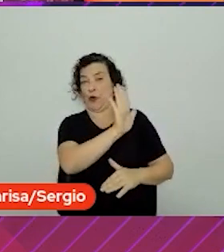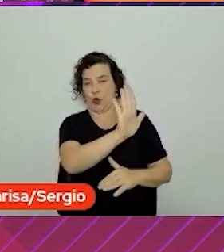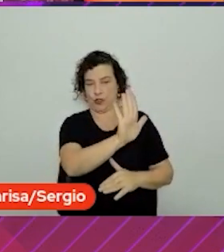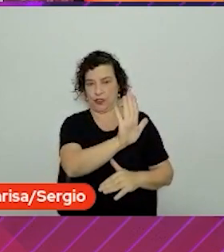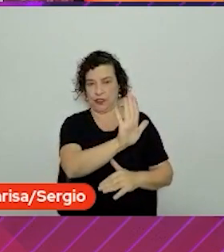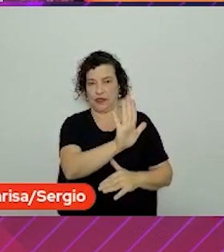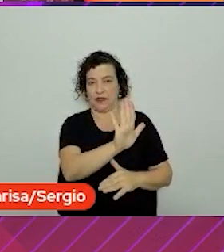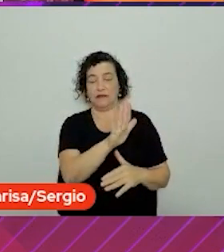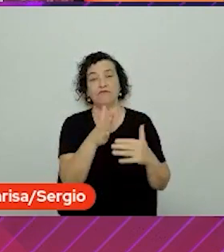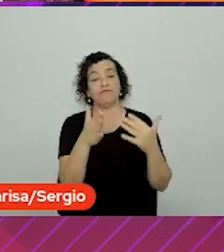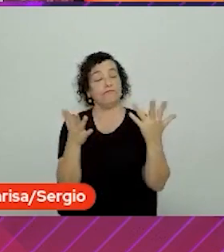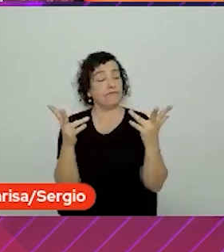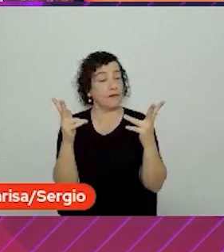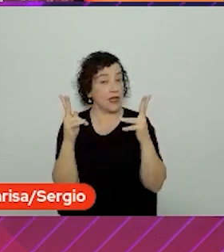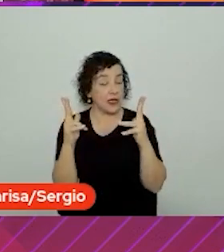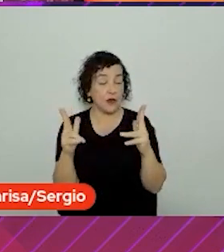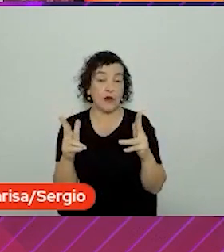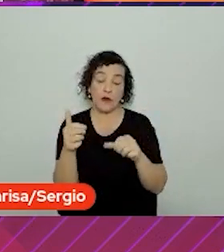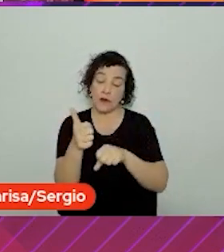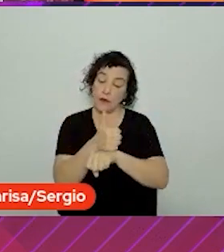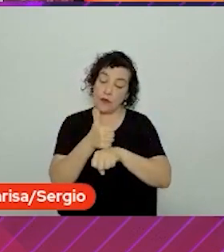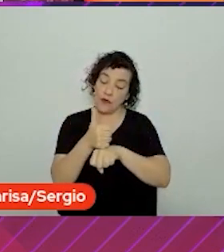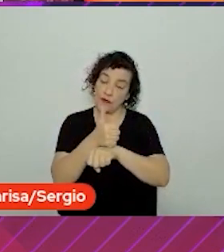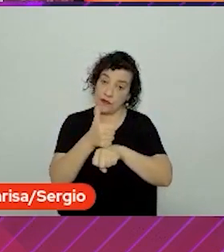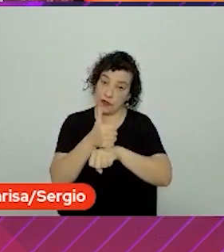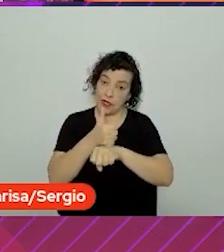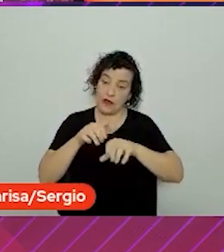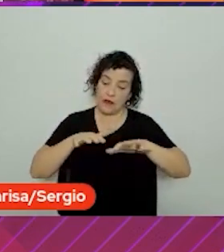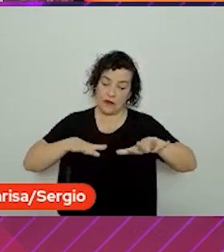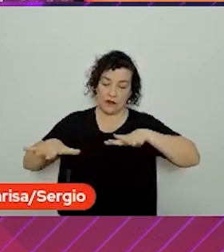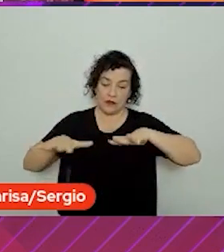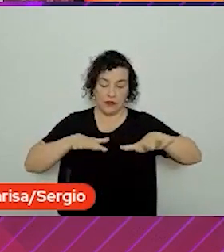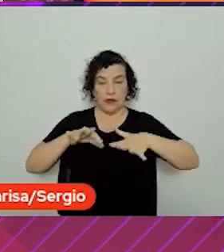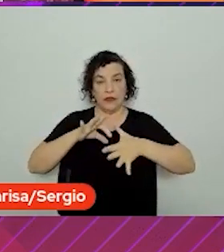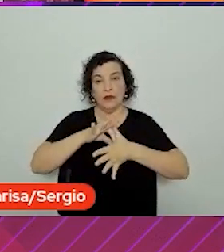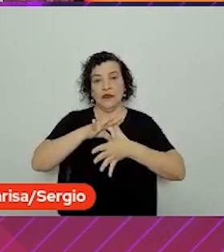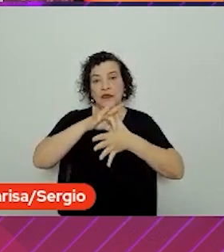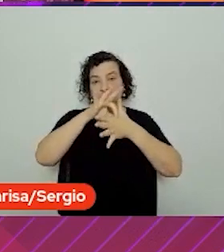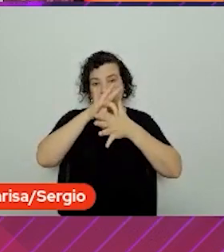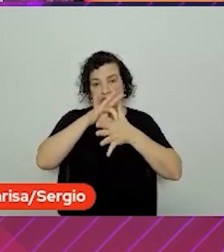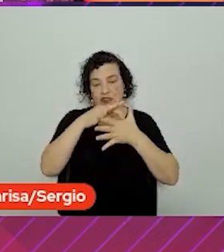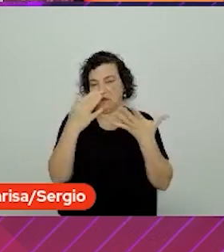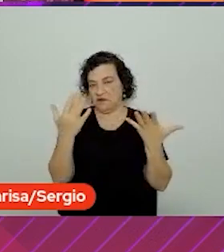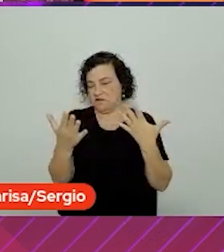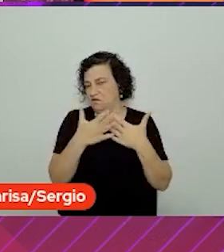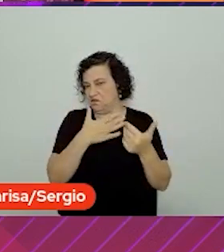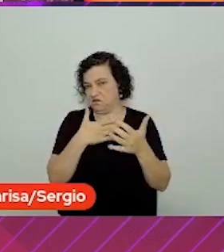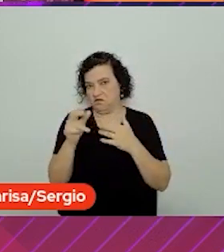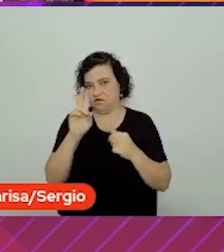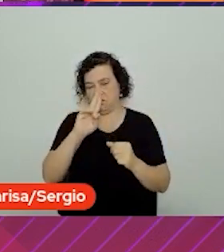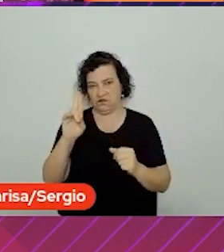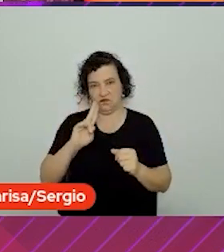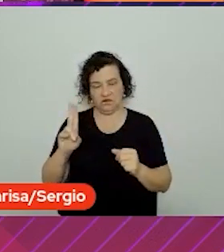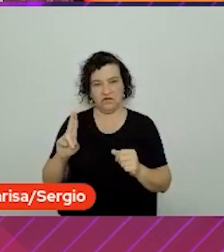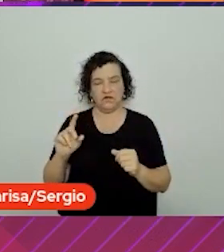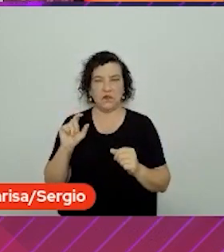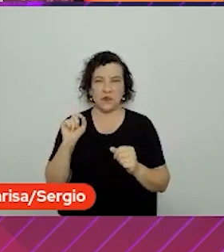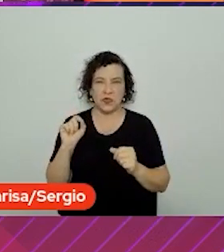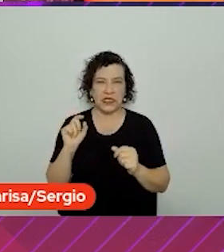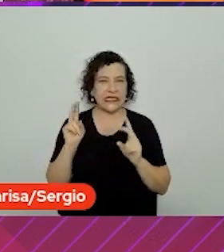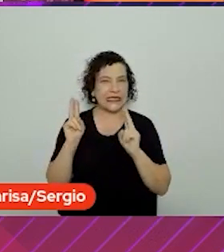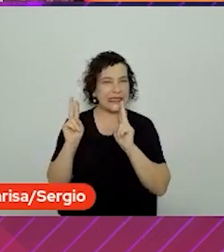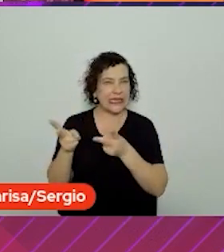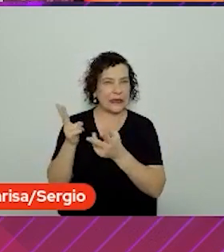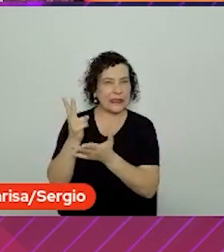eu, enquanto profissional de agilidade, de liderança, seja lá o nome que se der, eu fico martelando sempre